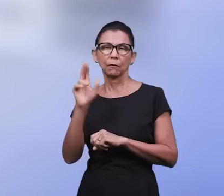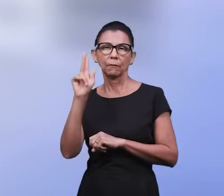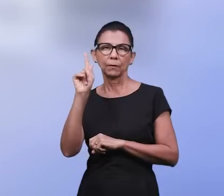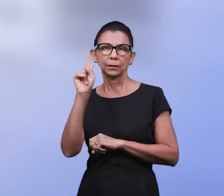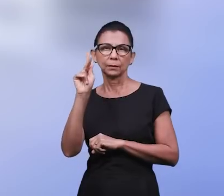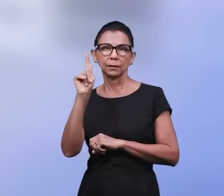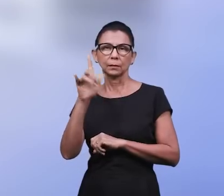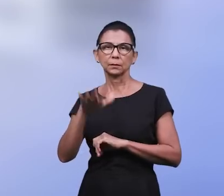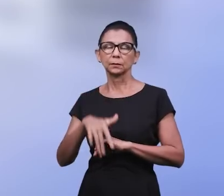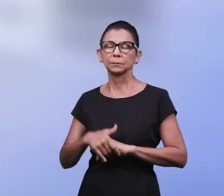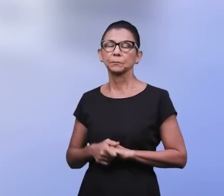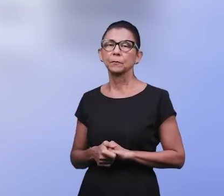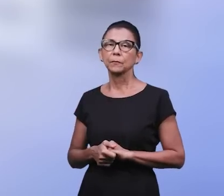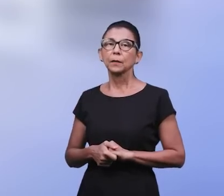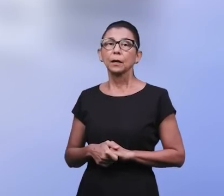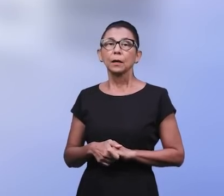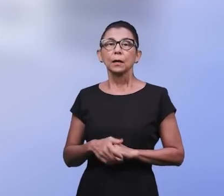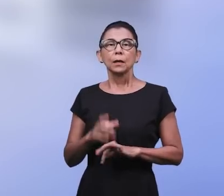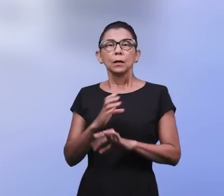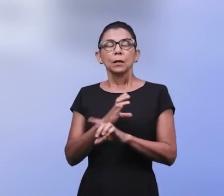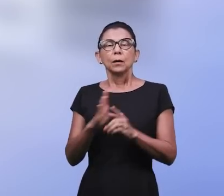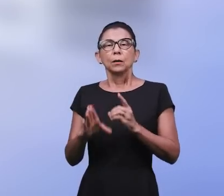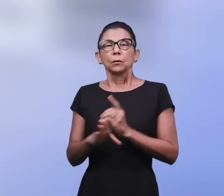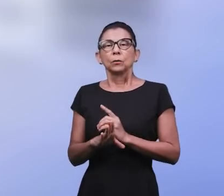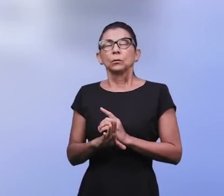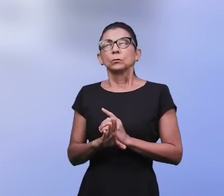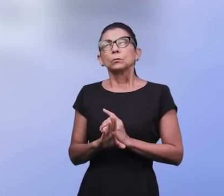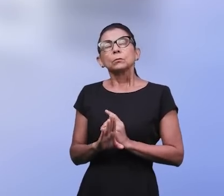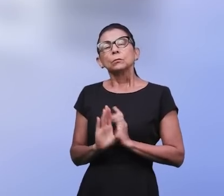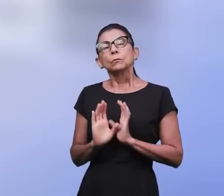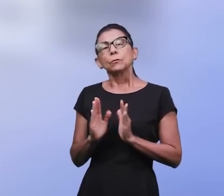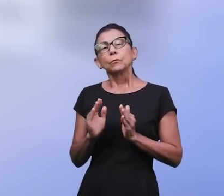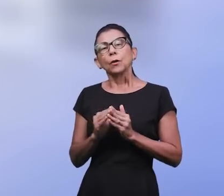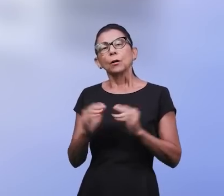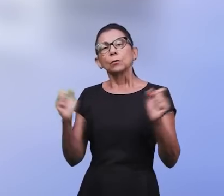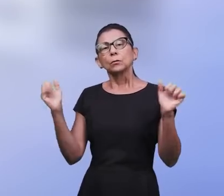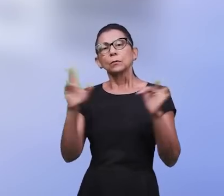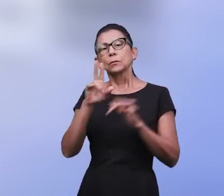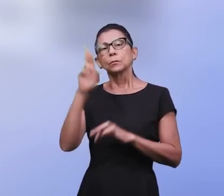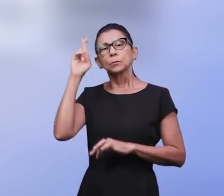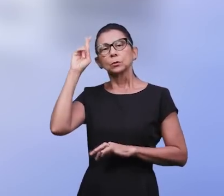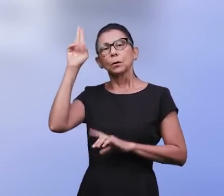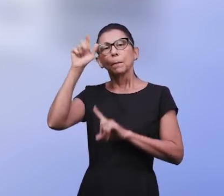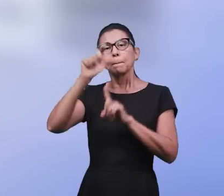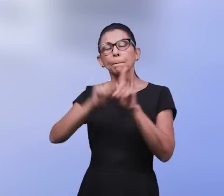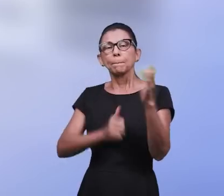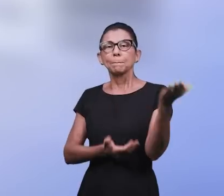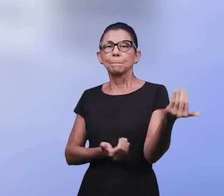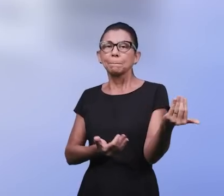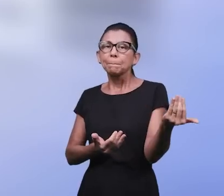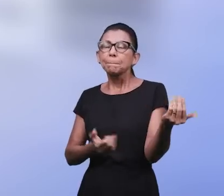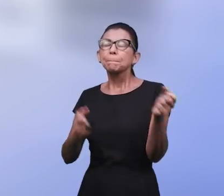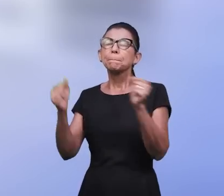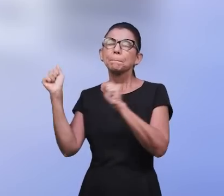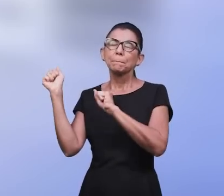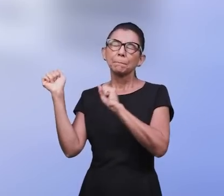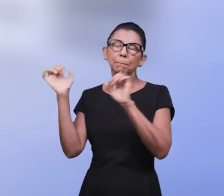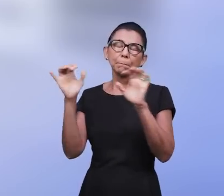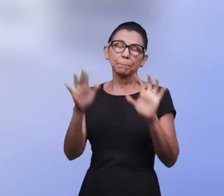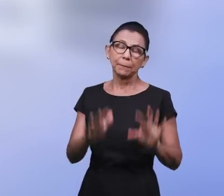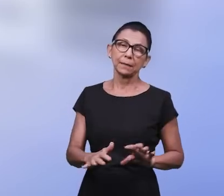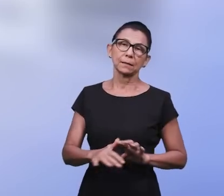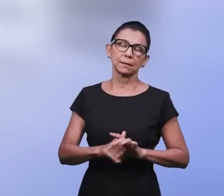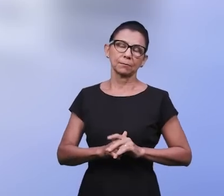Um culto em glorificação ao nome do Senhor, pelo mesmo jovens. Foi uma grande bênção. Muitos dons o Senhor